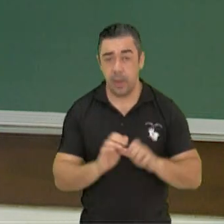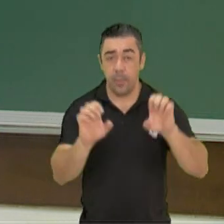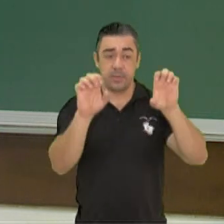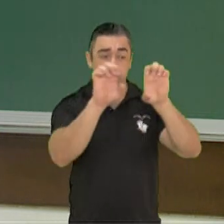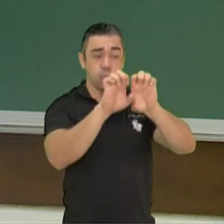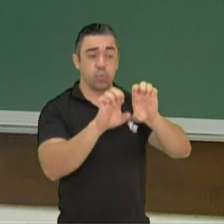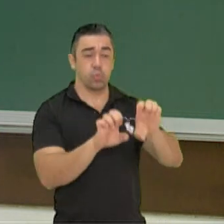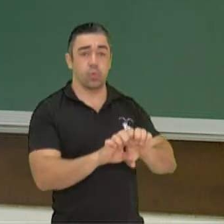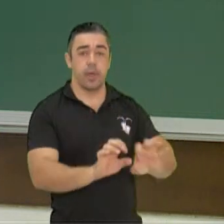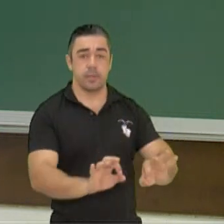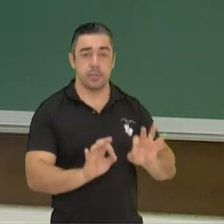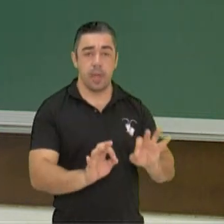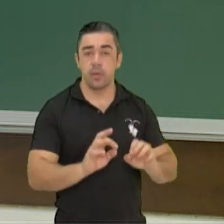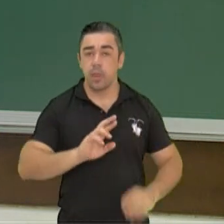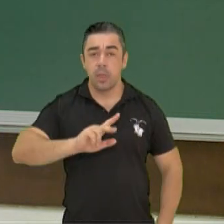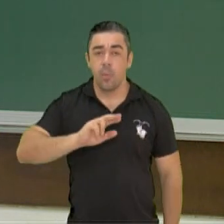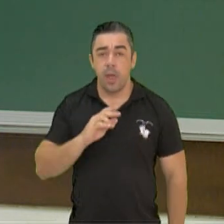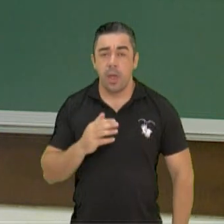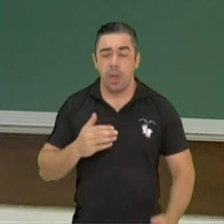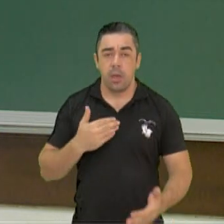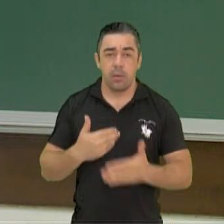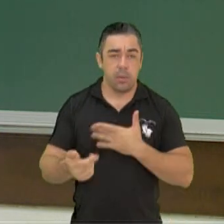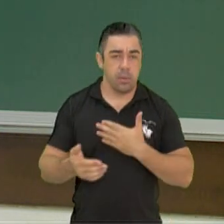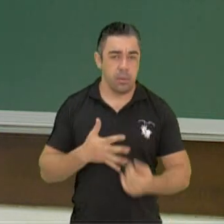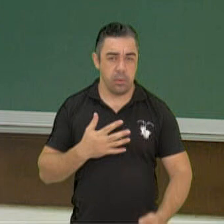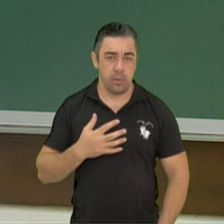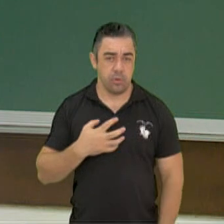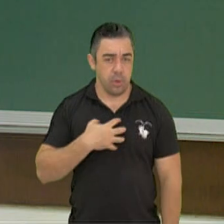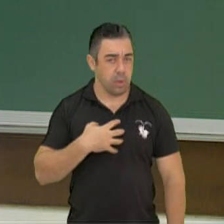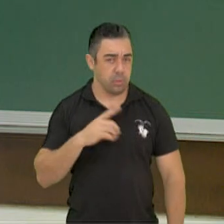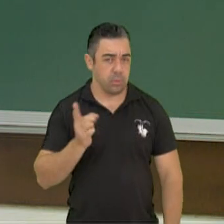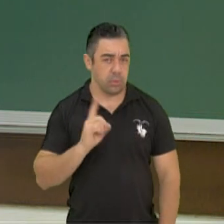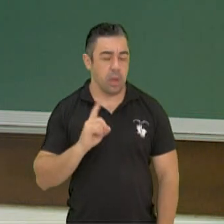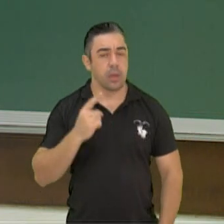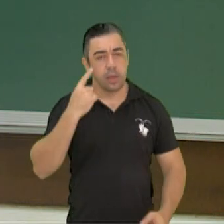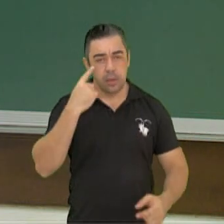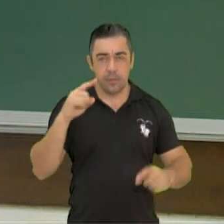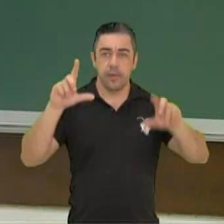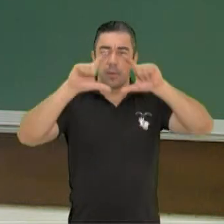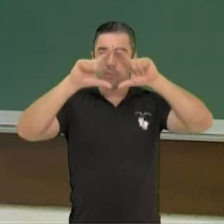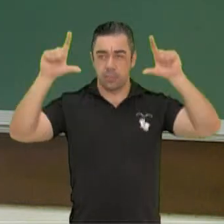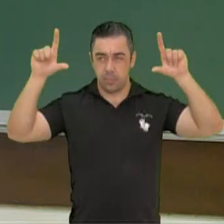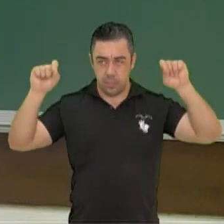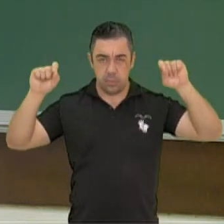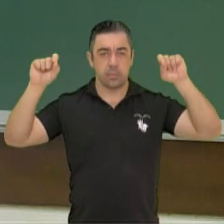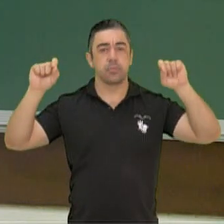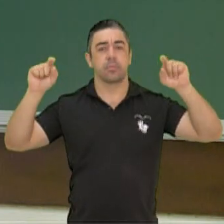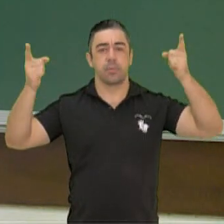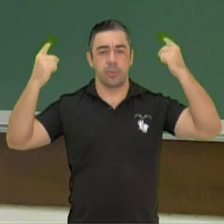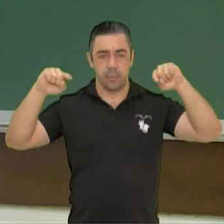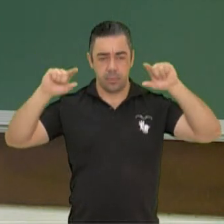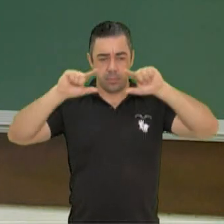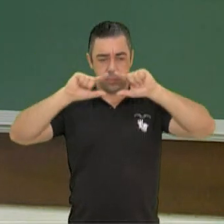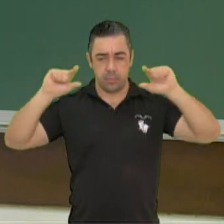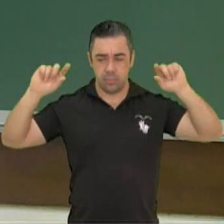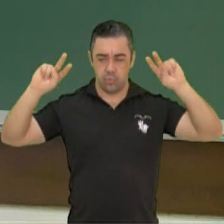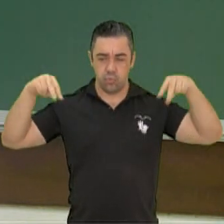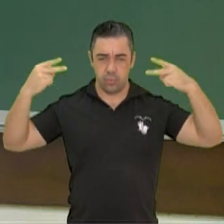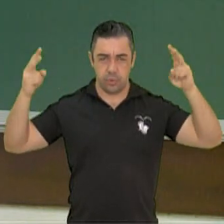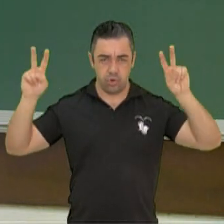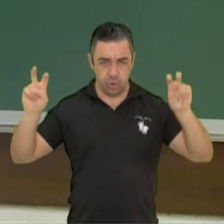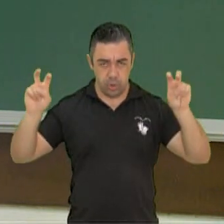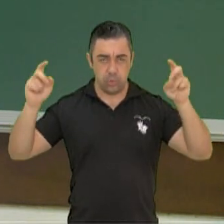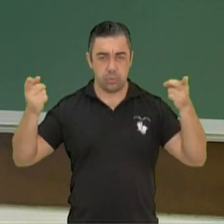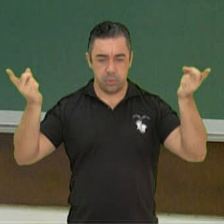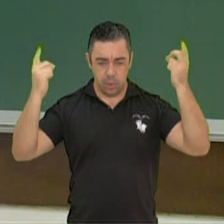podemos simplesmente pegar e fazer de qualquer jeito. Então é preciso ter ali a manchete, bonitinho, destacado, não é verdade?